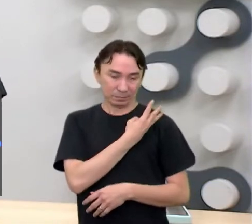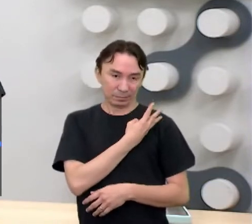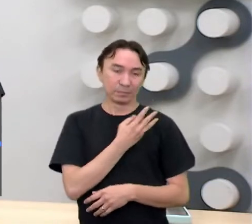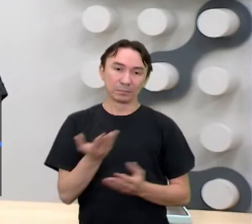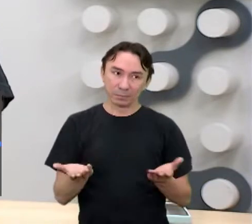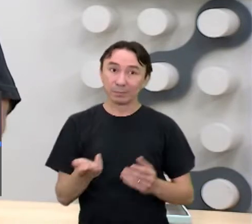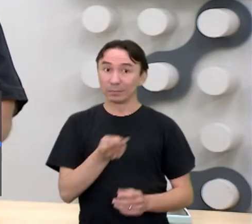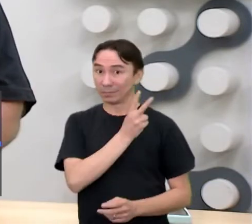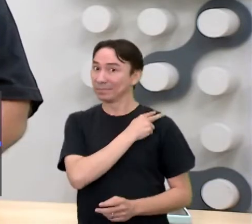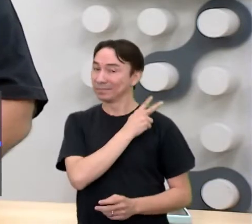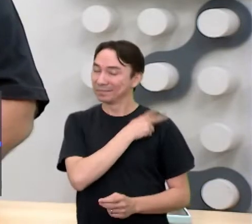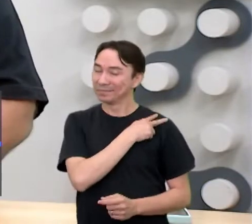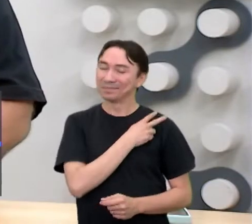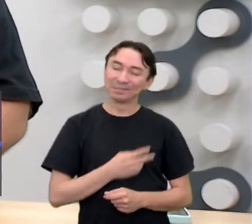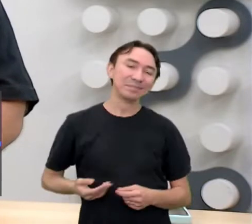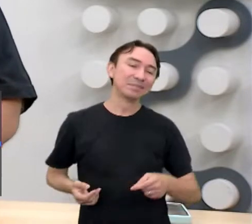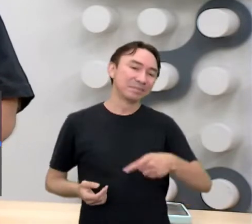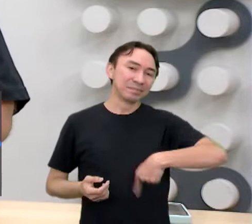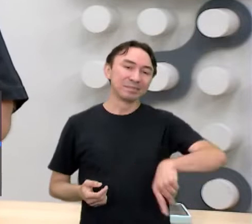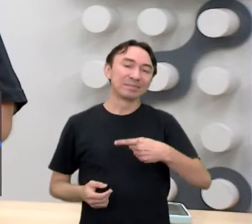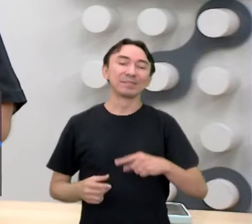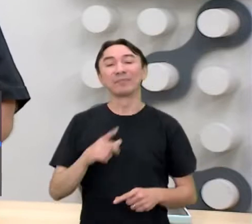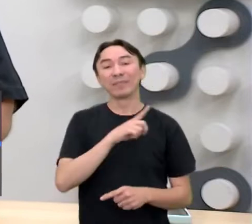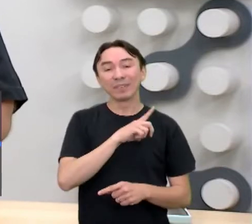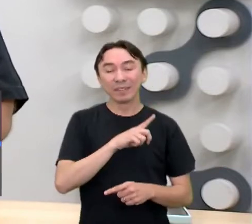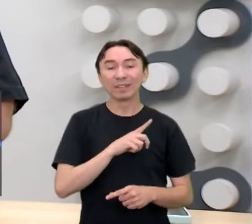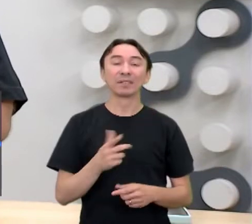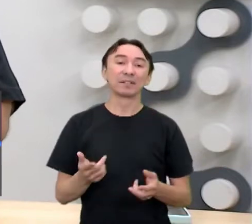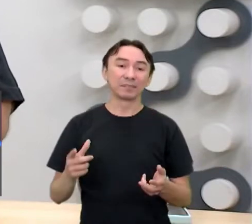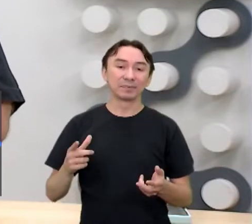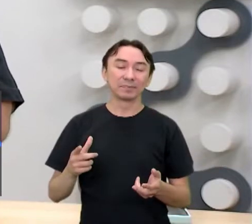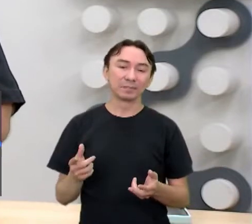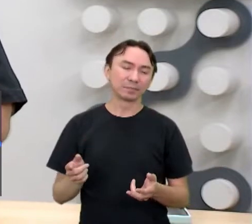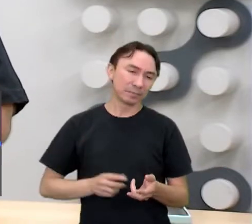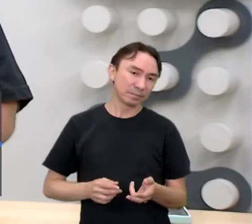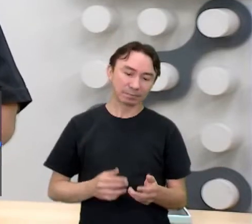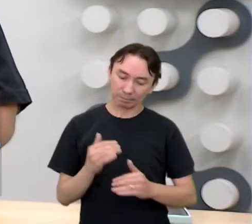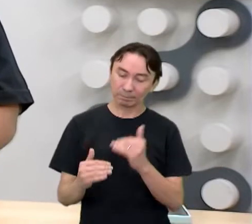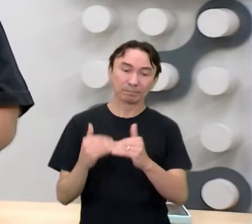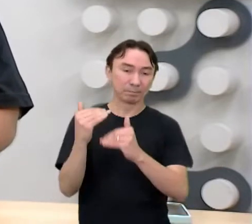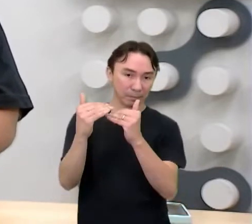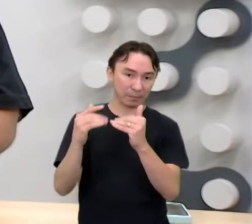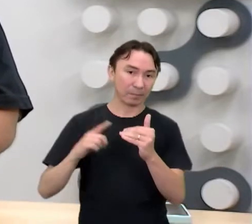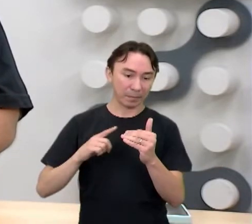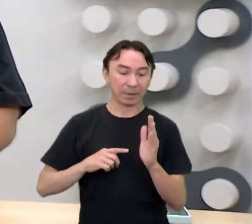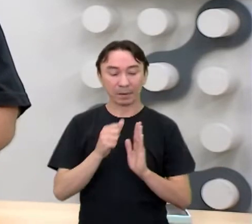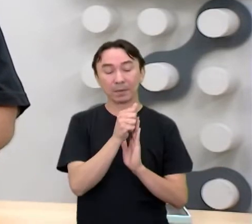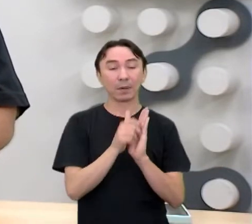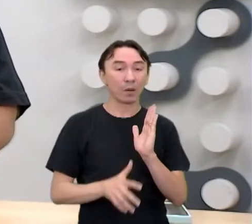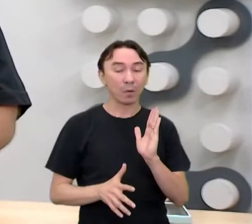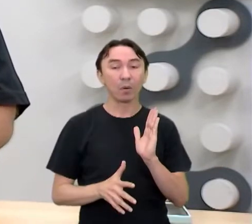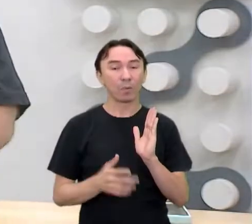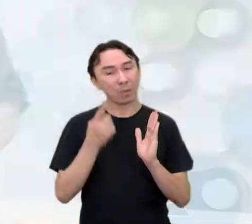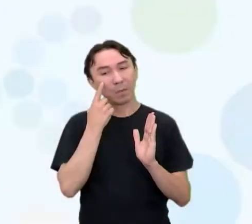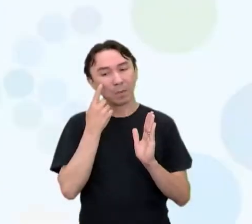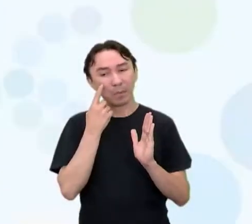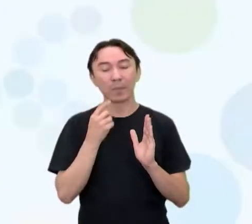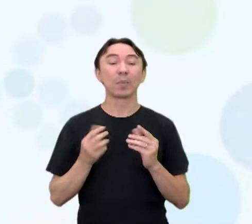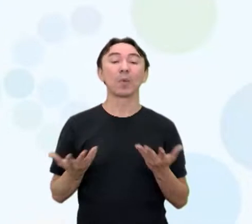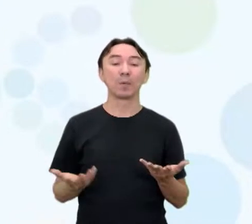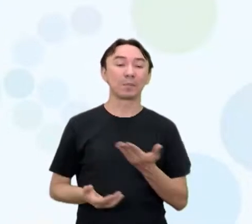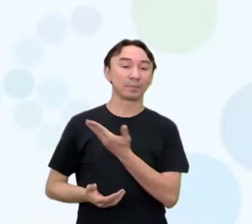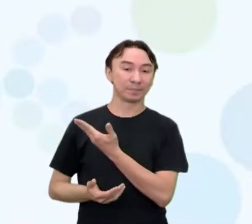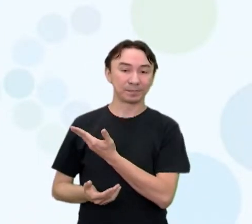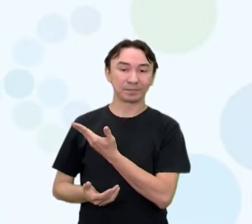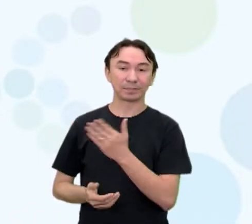aqui trabalhando aí, dando continuidade ao desenvolvimento da seguinte atividade e aula. Pode se colocar aí na tela,